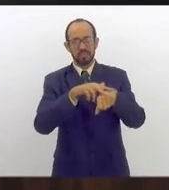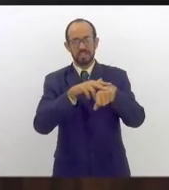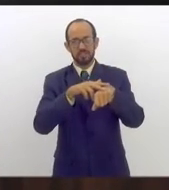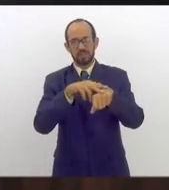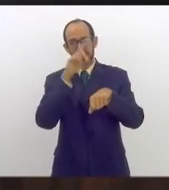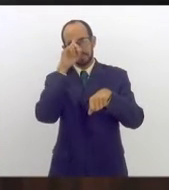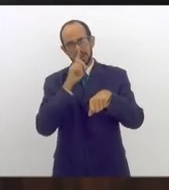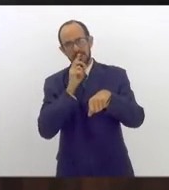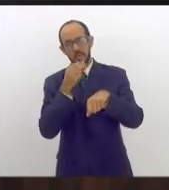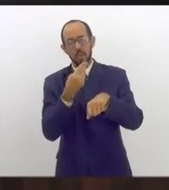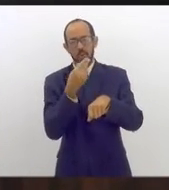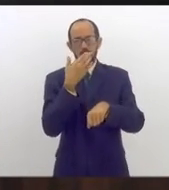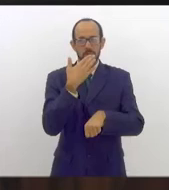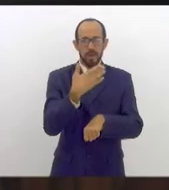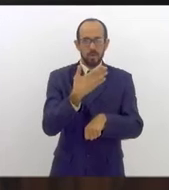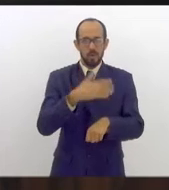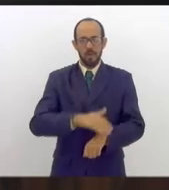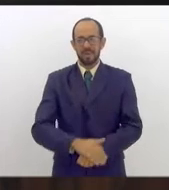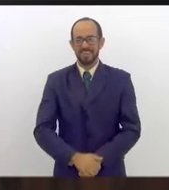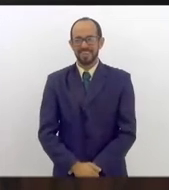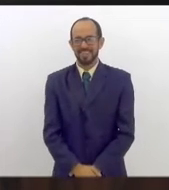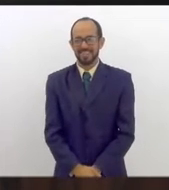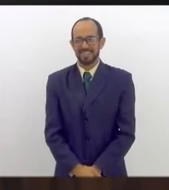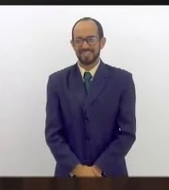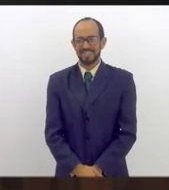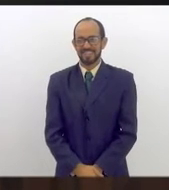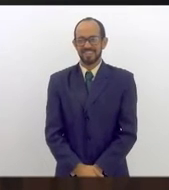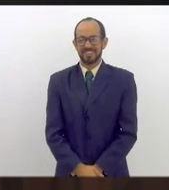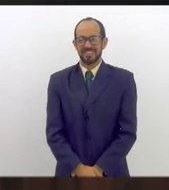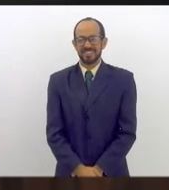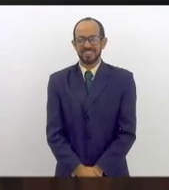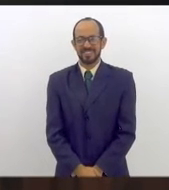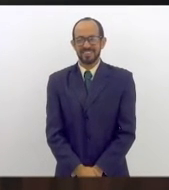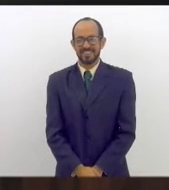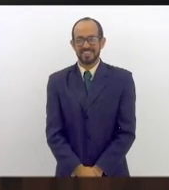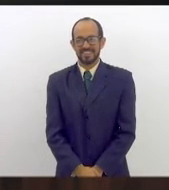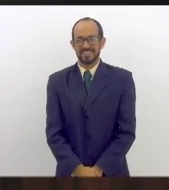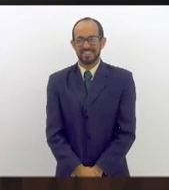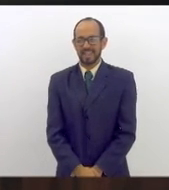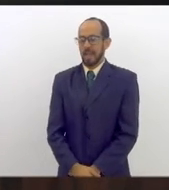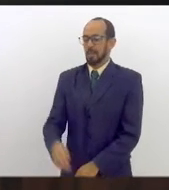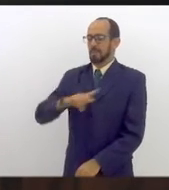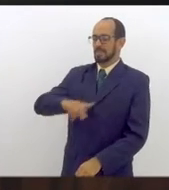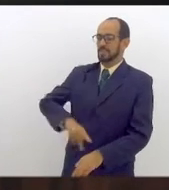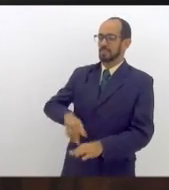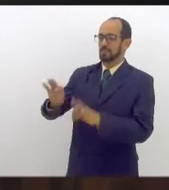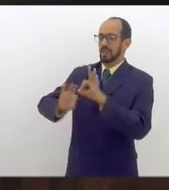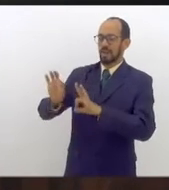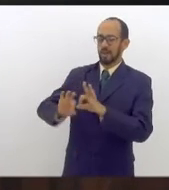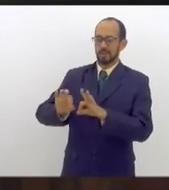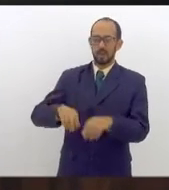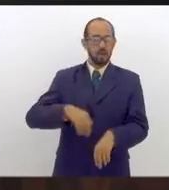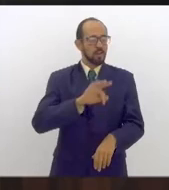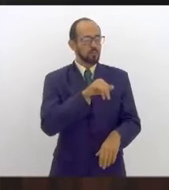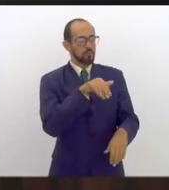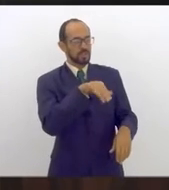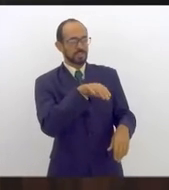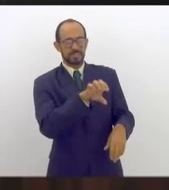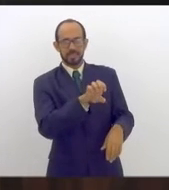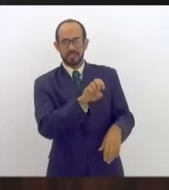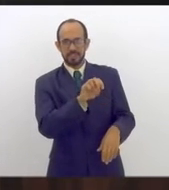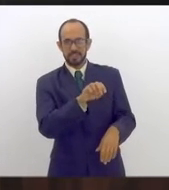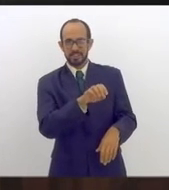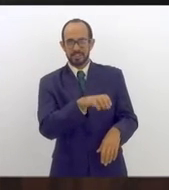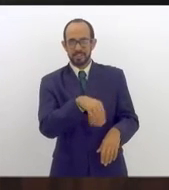Ou de alguma cor, né? Porque a deputada Franciane está de verde, o deputado Carlos Mink está de